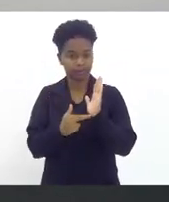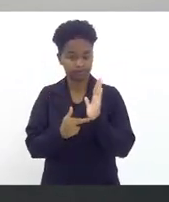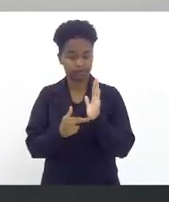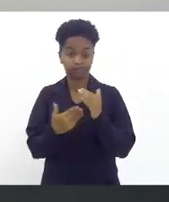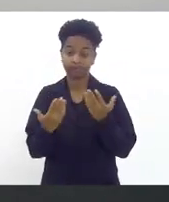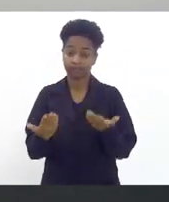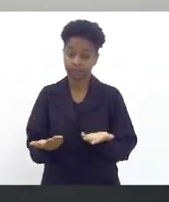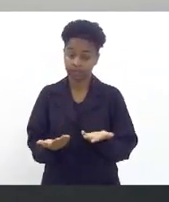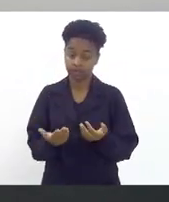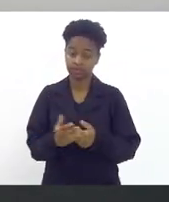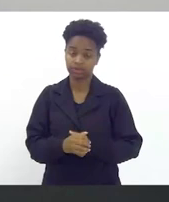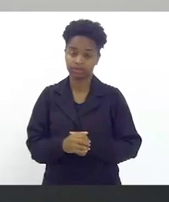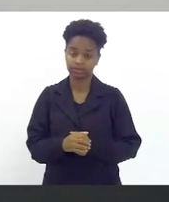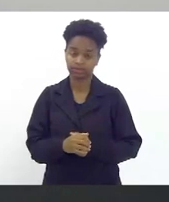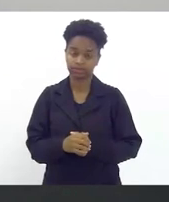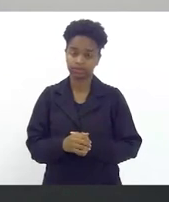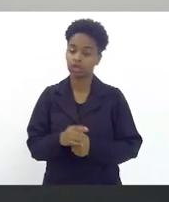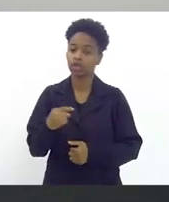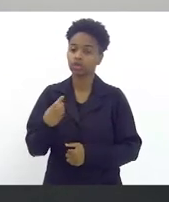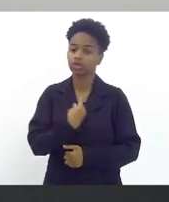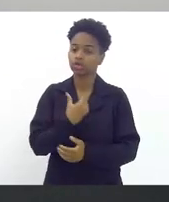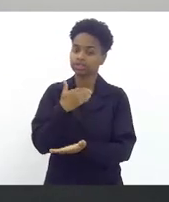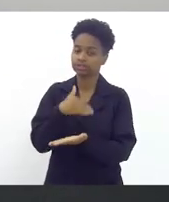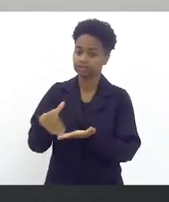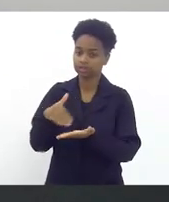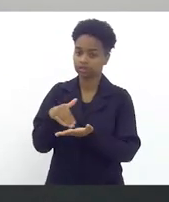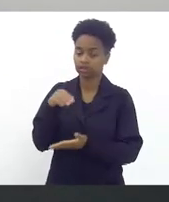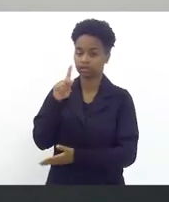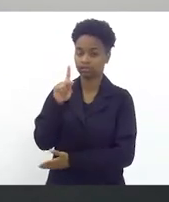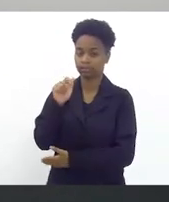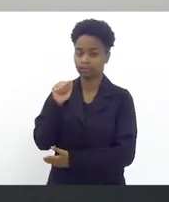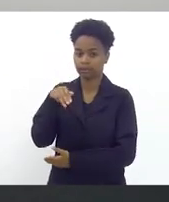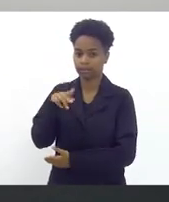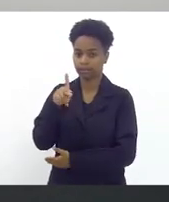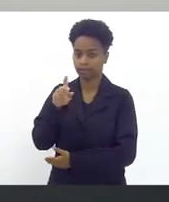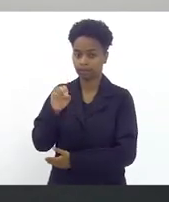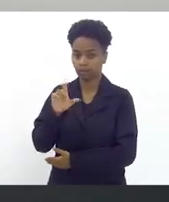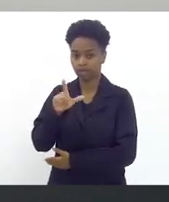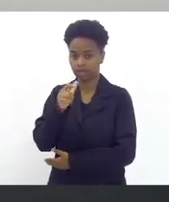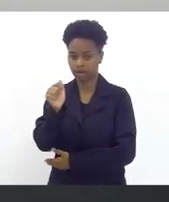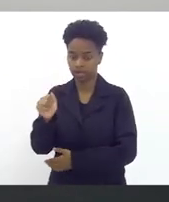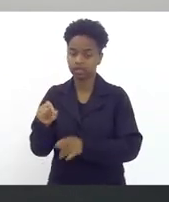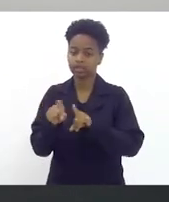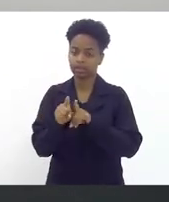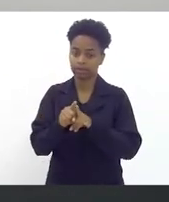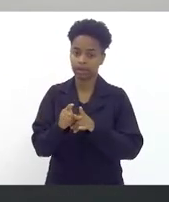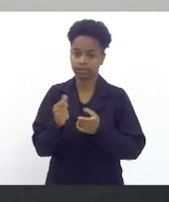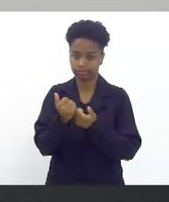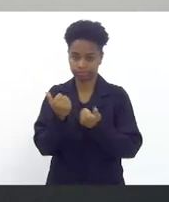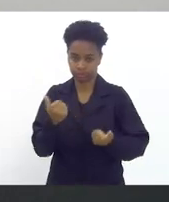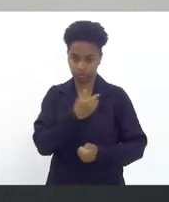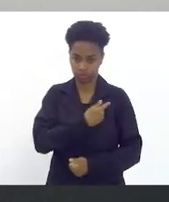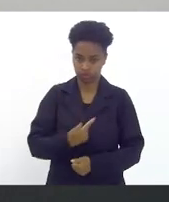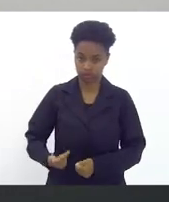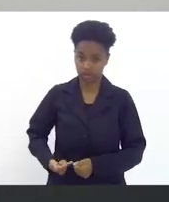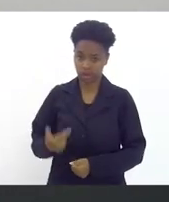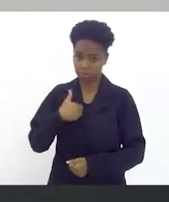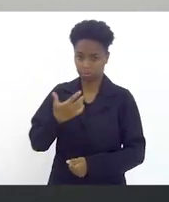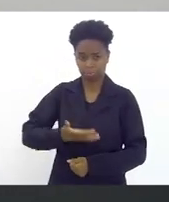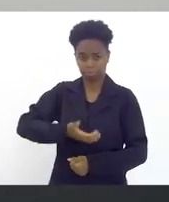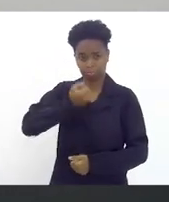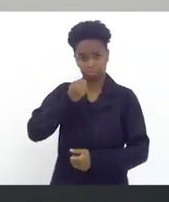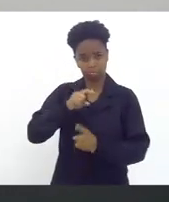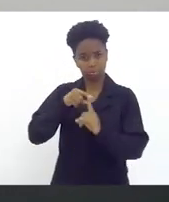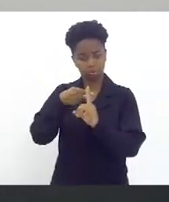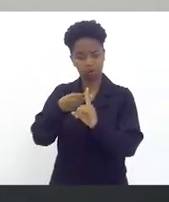Aliás o nosso secretário Pampulha que também é vice-governador ele Me surpreendeu positivamente